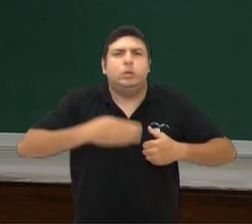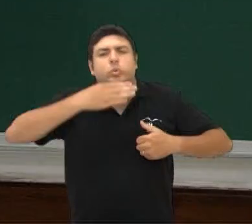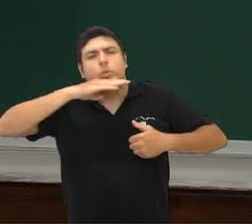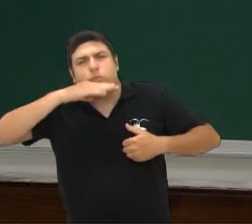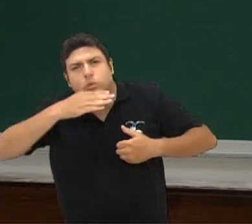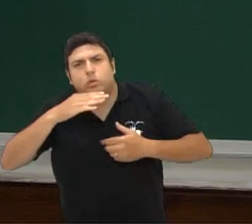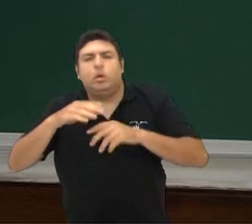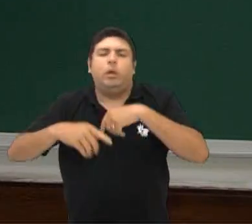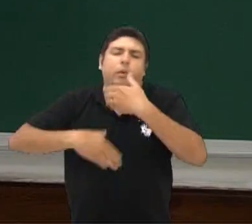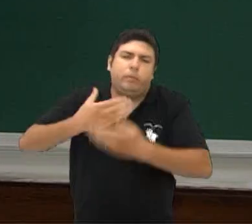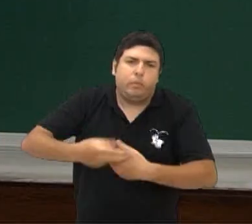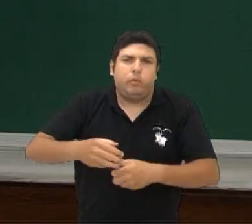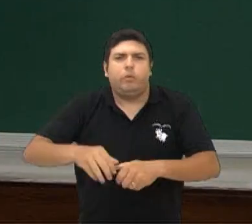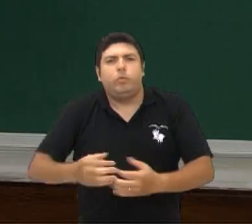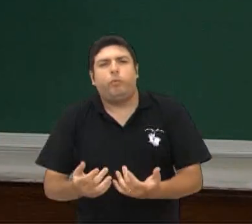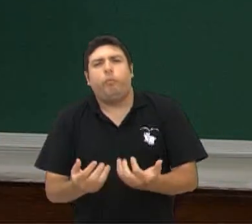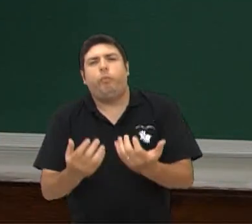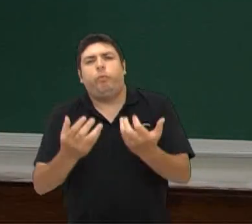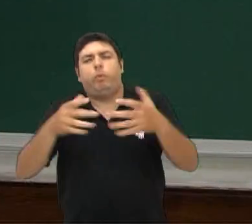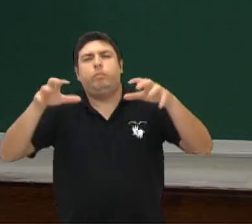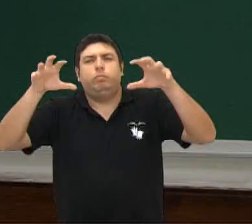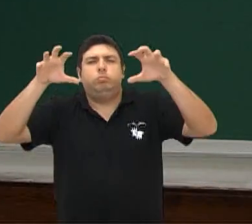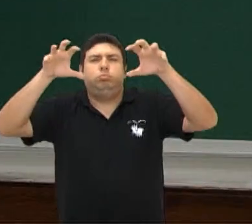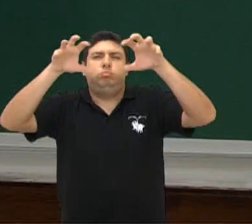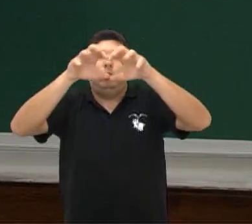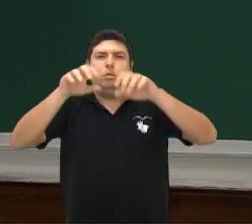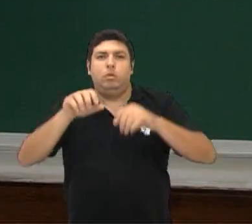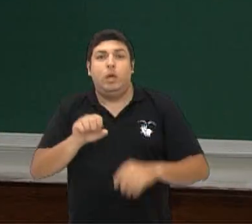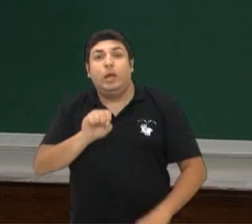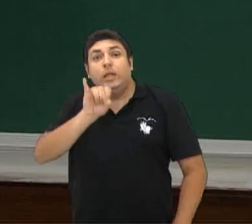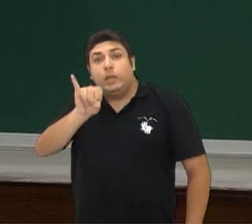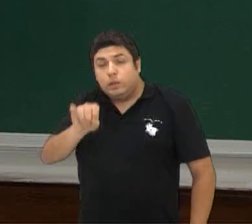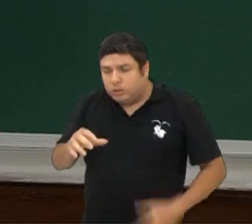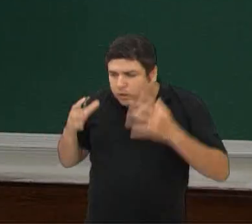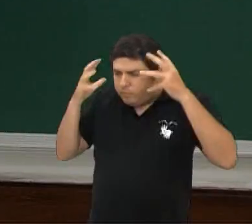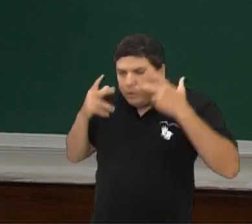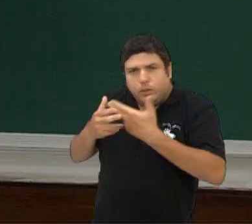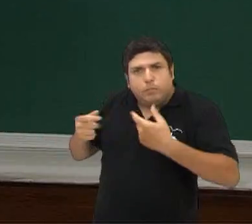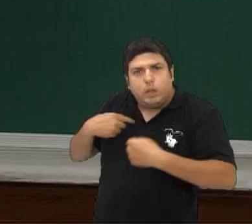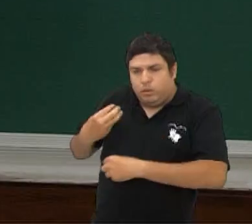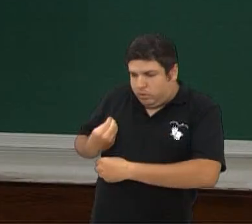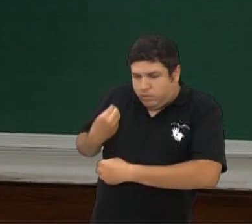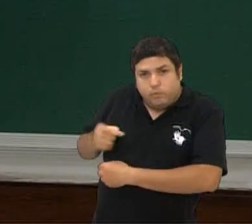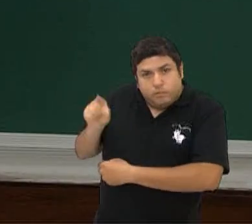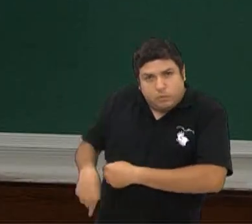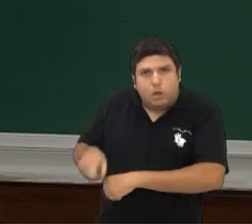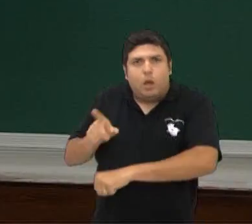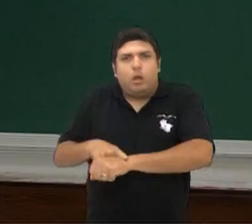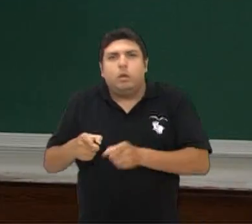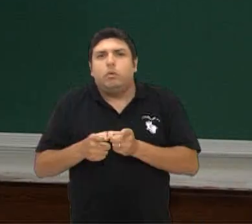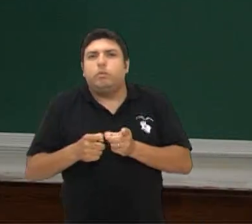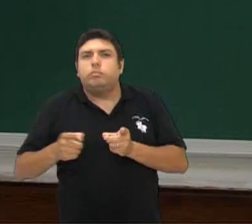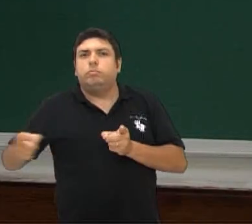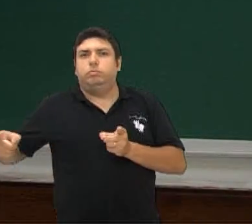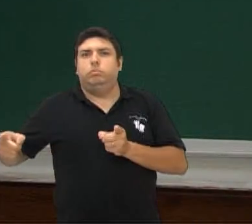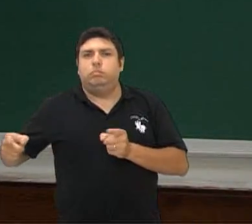evaporar, vai formar nuvens novamente, enfim. Aqui, quando tem a participação dos seres vivos, a gente chama de ciclo longo. Ciclo curto, não tem seres